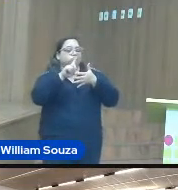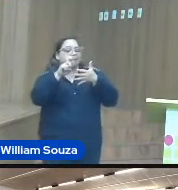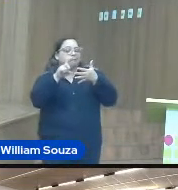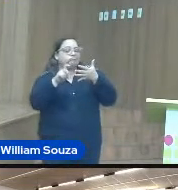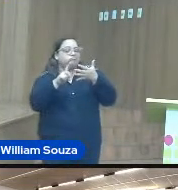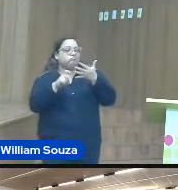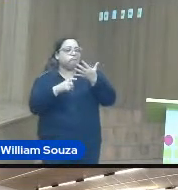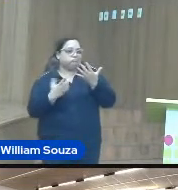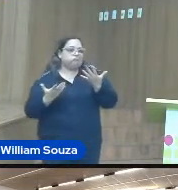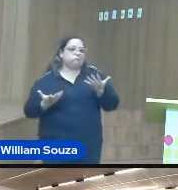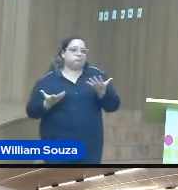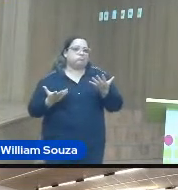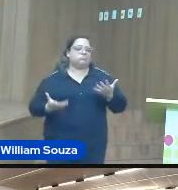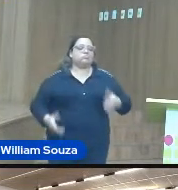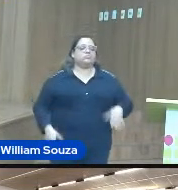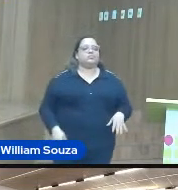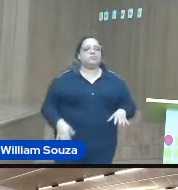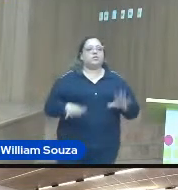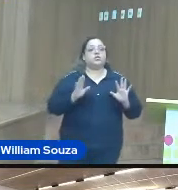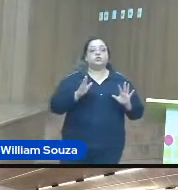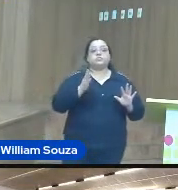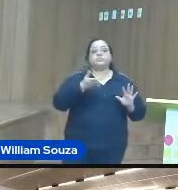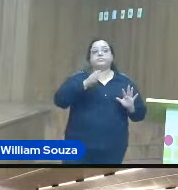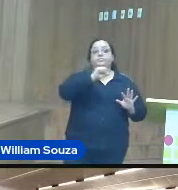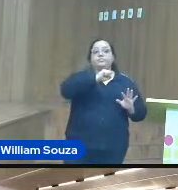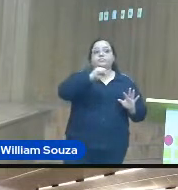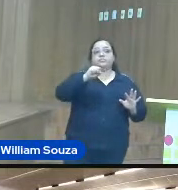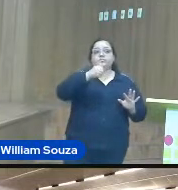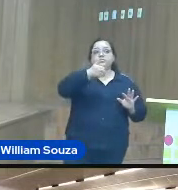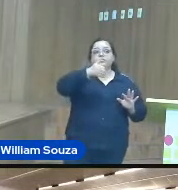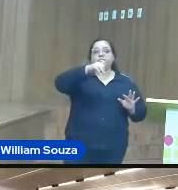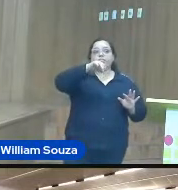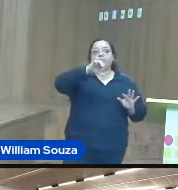Então, no século XIX, buscou-se